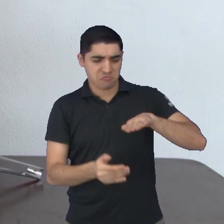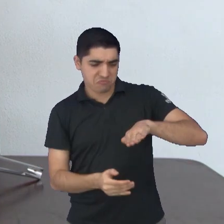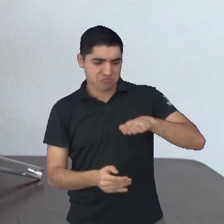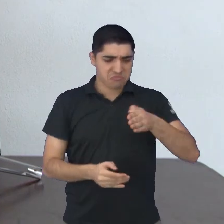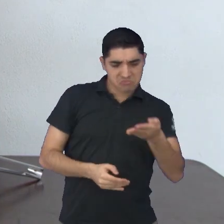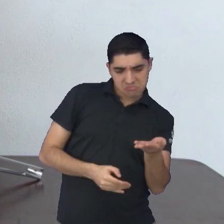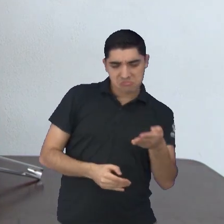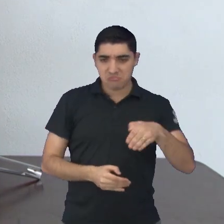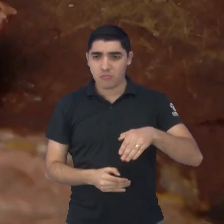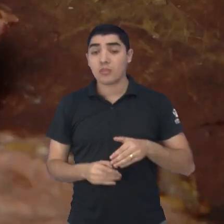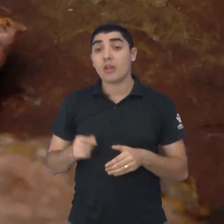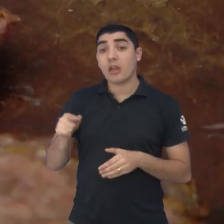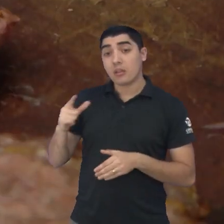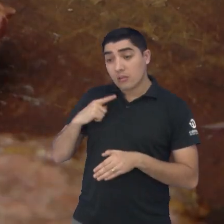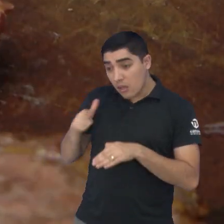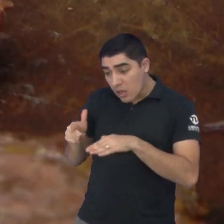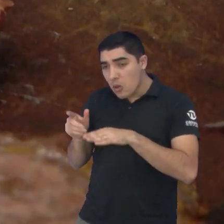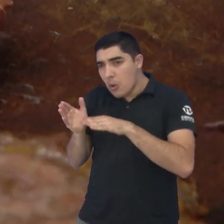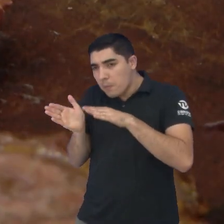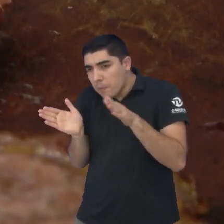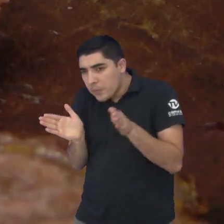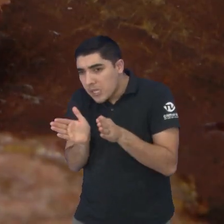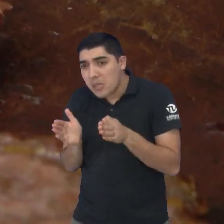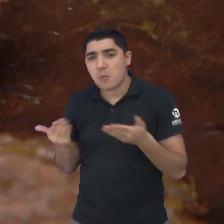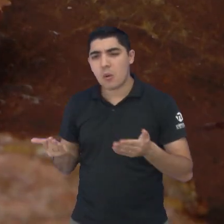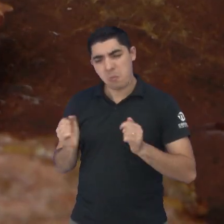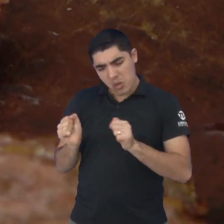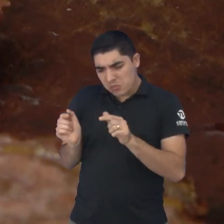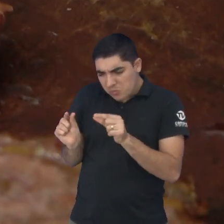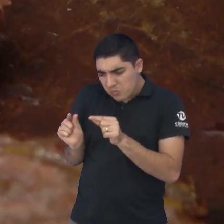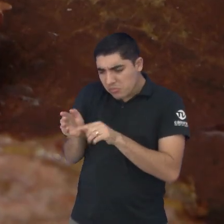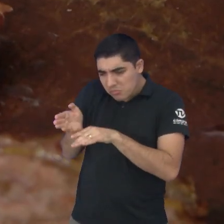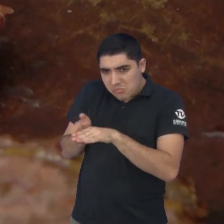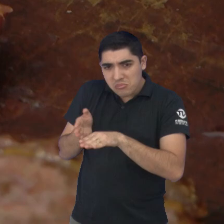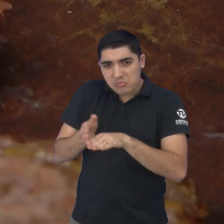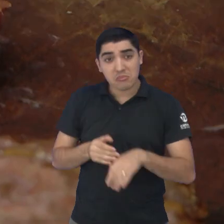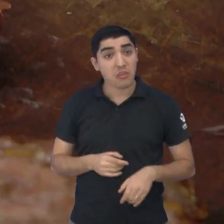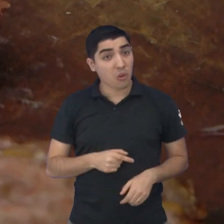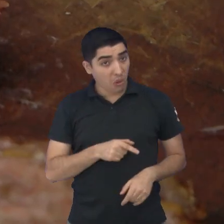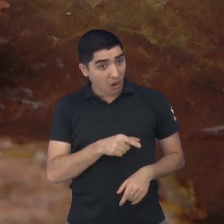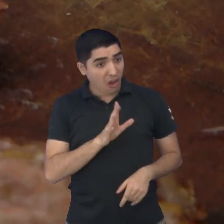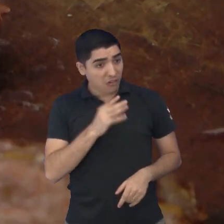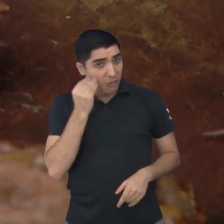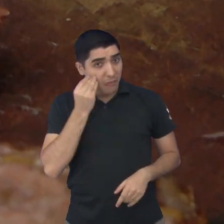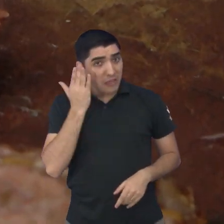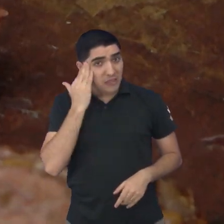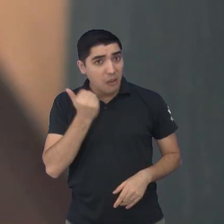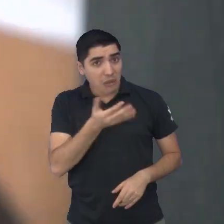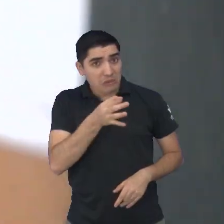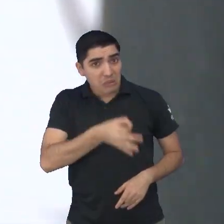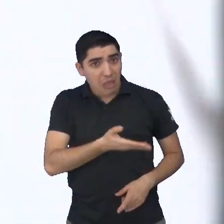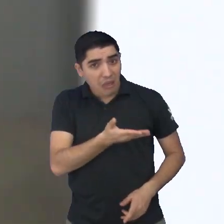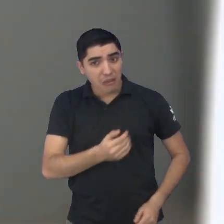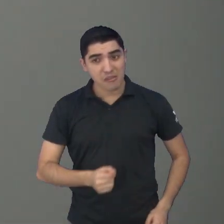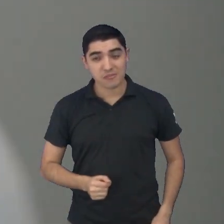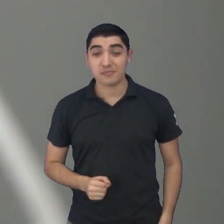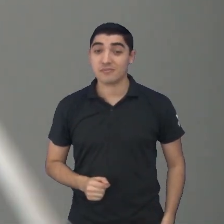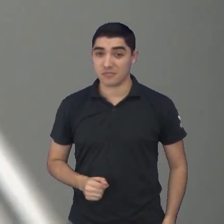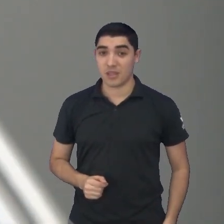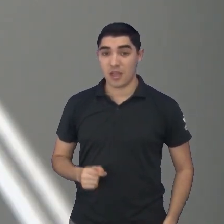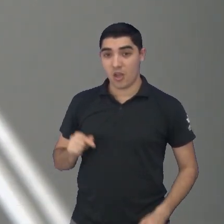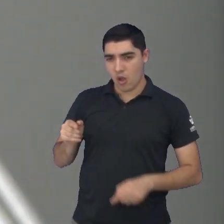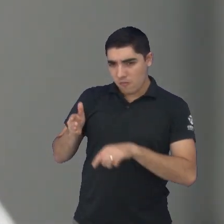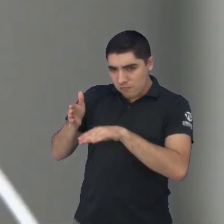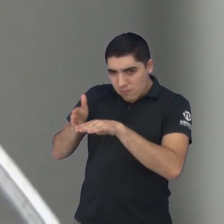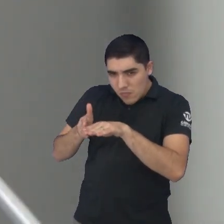Pedacinhos assim ou menores? Pode ser menor. Gente, uma mulher é açougueira, você vê? Bem passada, mas